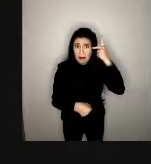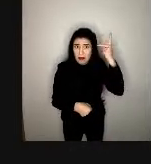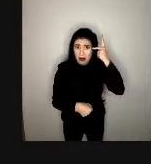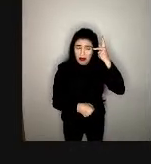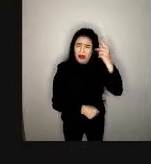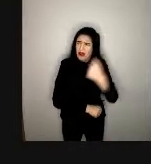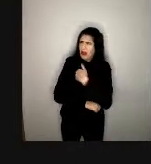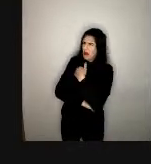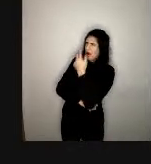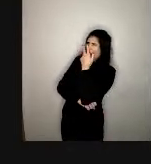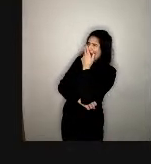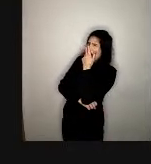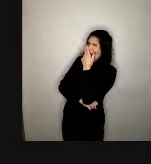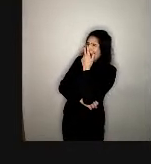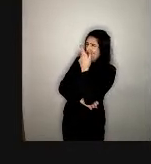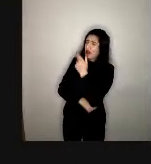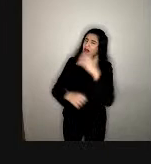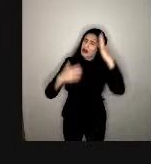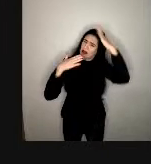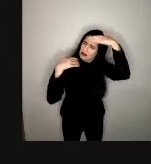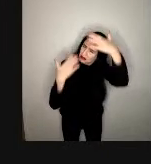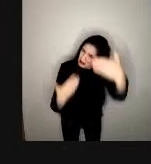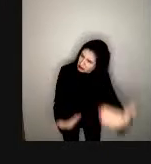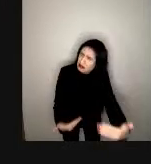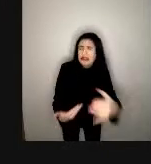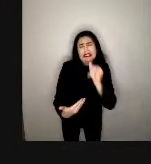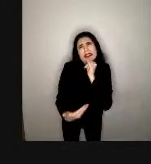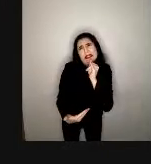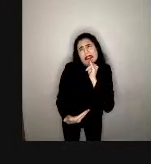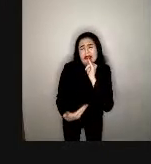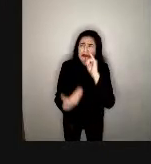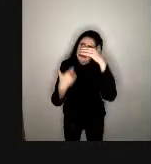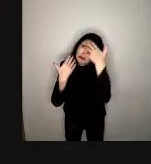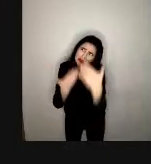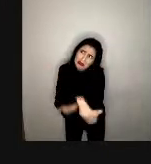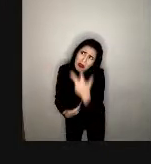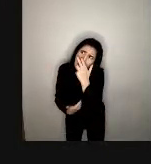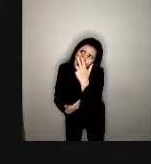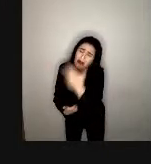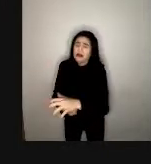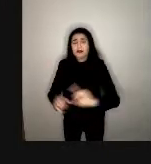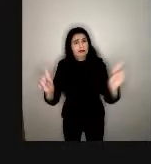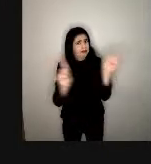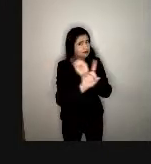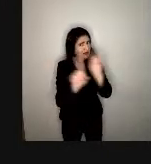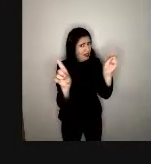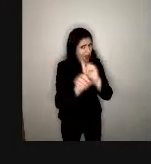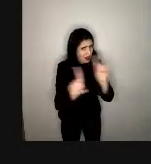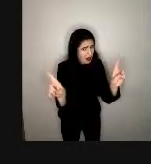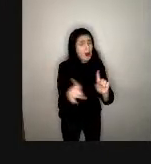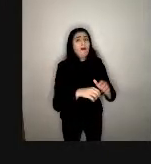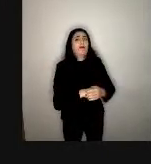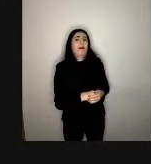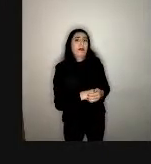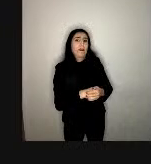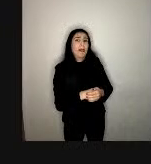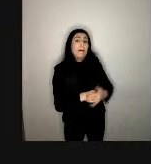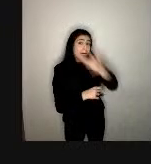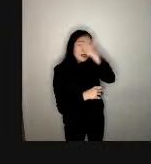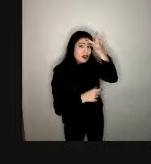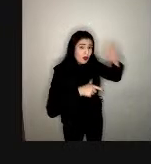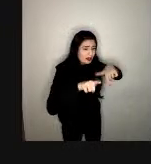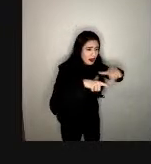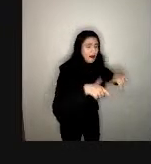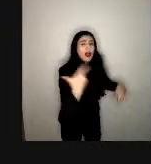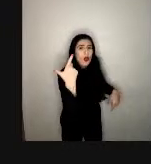estavam vindo nos dar condolências ou alguma coisa no gênero, né? Mas não, o assistente do assistente do assistente se